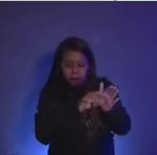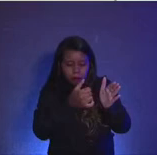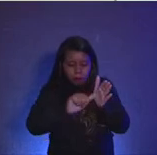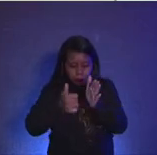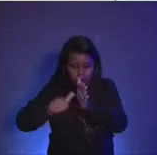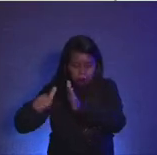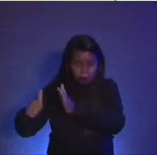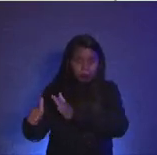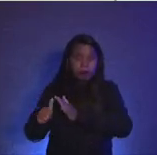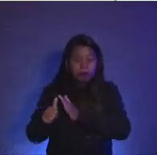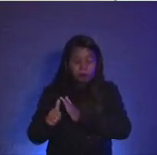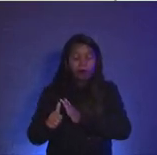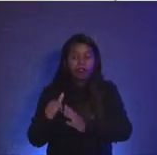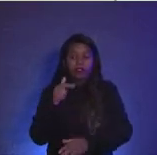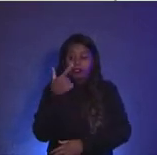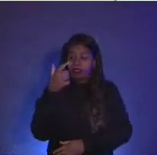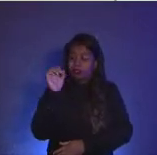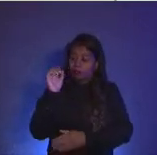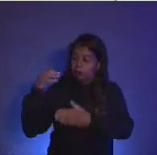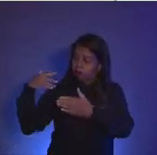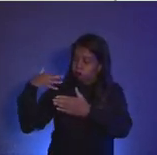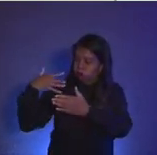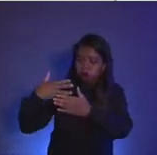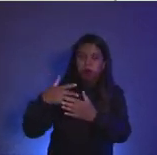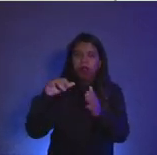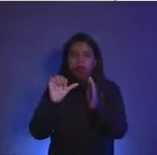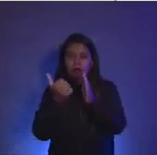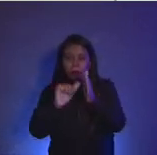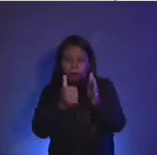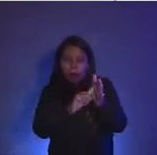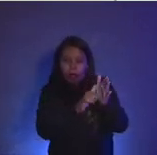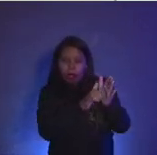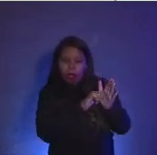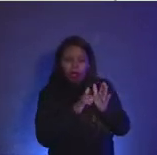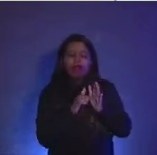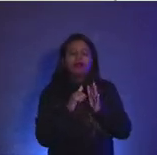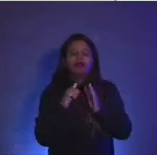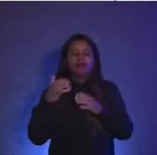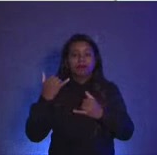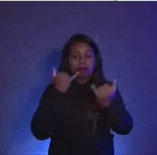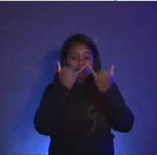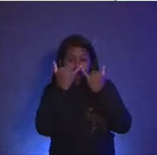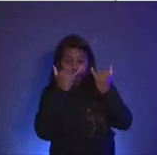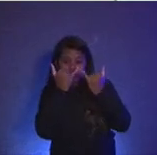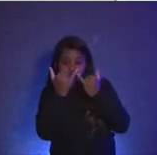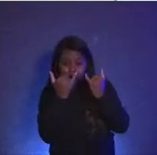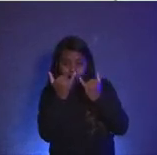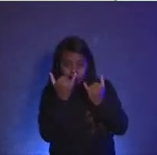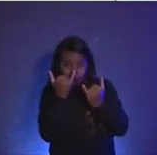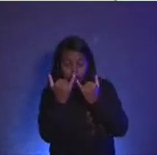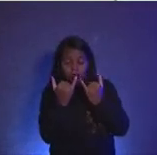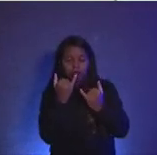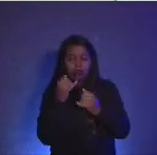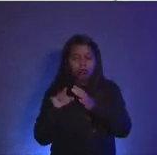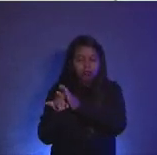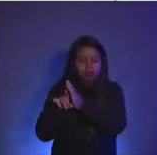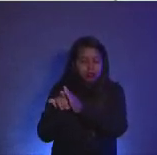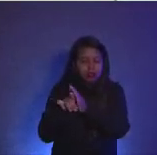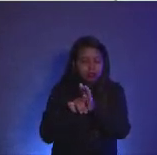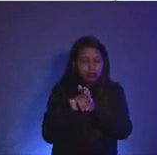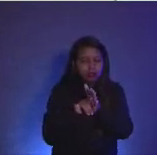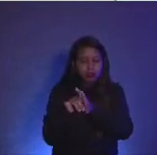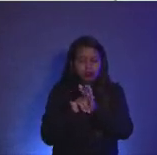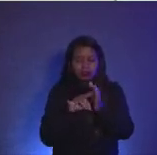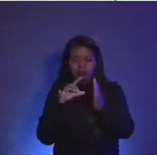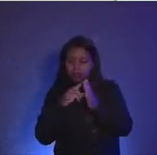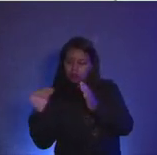nos últimos 10 anos. Então, com base nesse banco de dados, eu fui peneirando esses dados